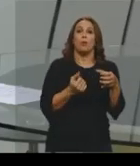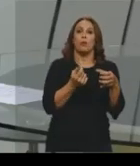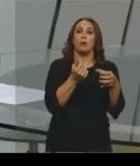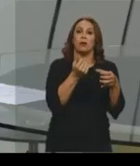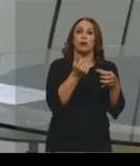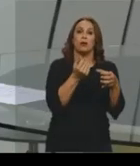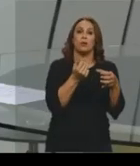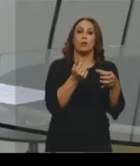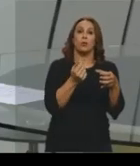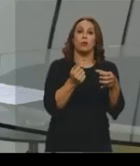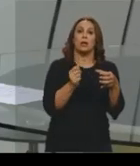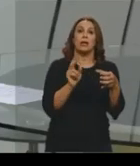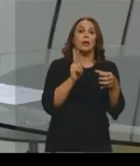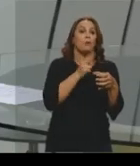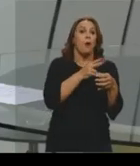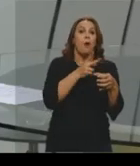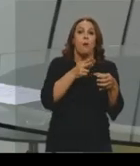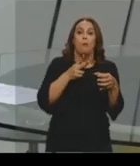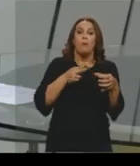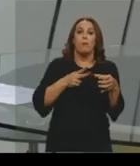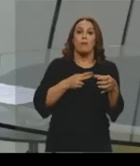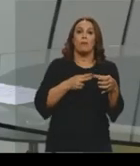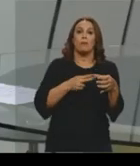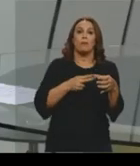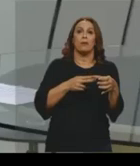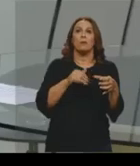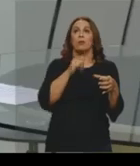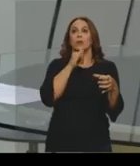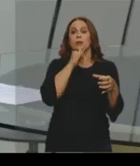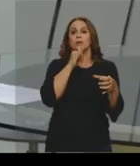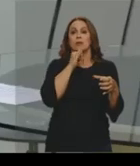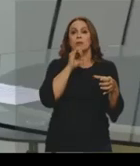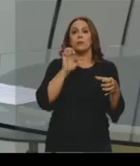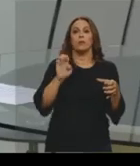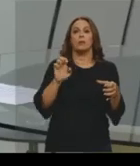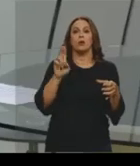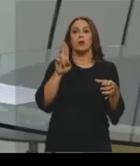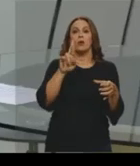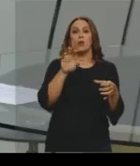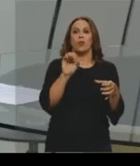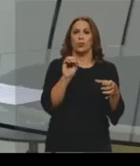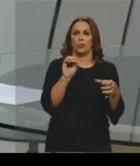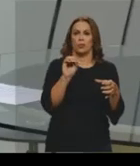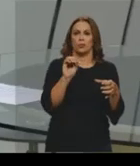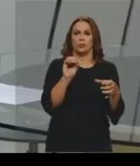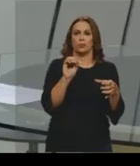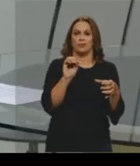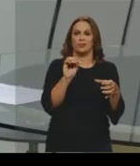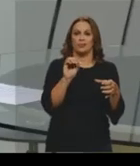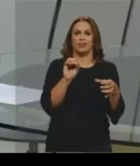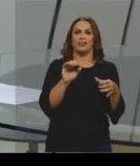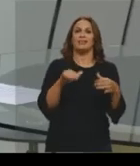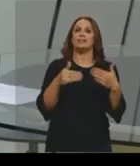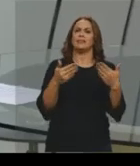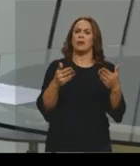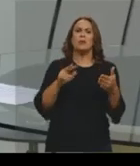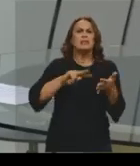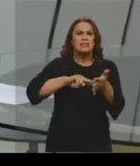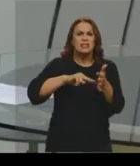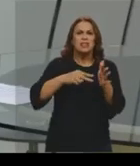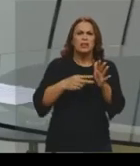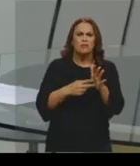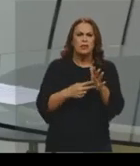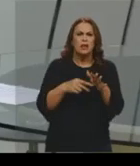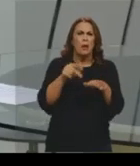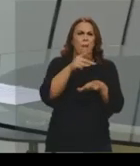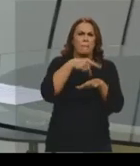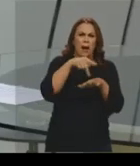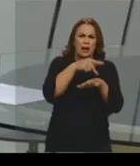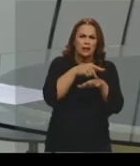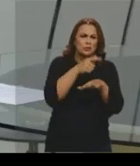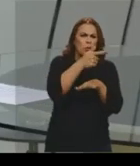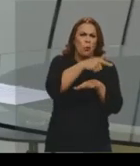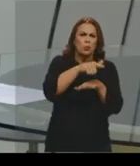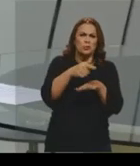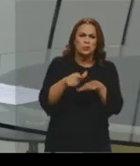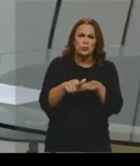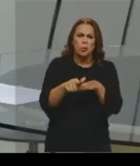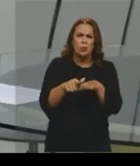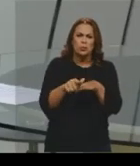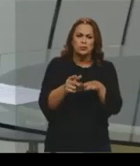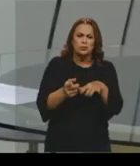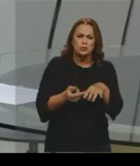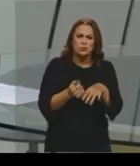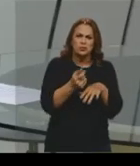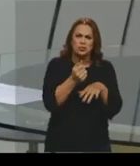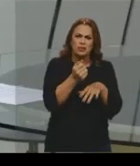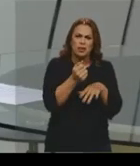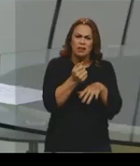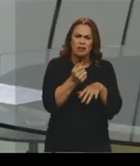quer dizer, contudo, que a moeda de cada país ela vai ser abolida. Não necessariamente, as moedas